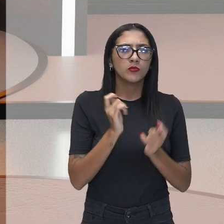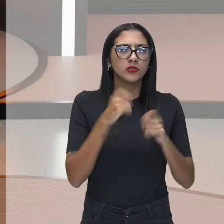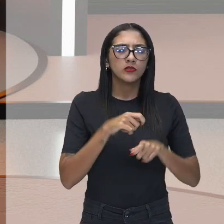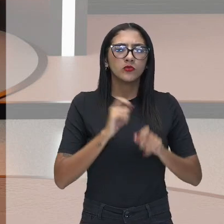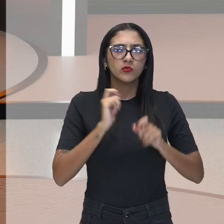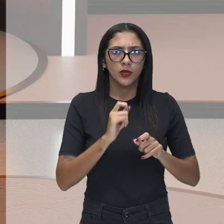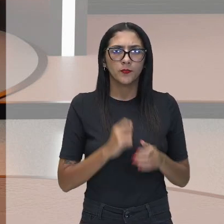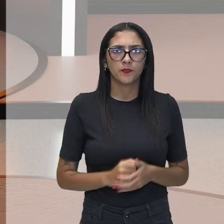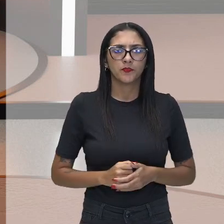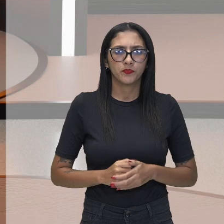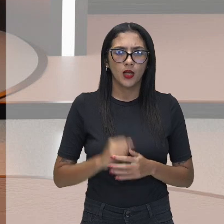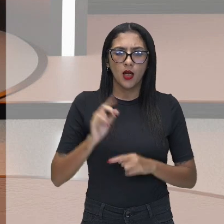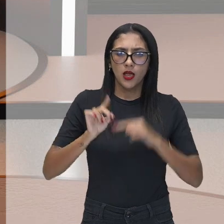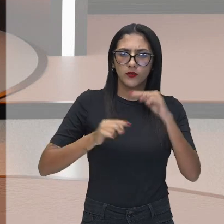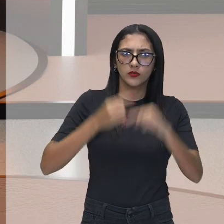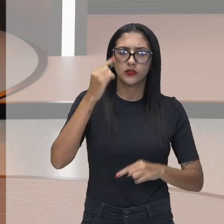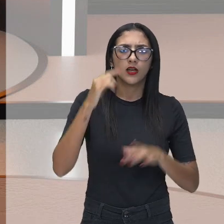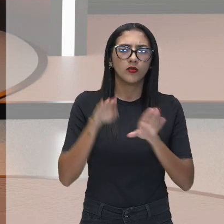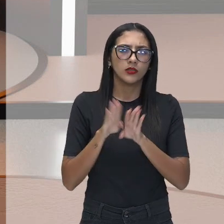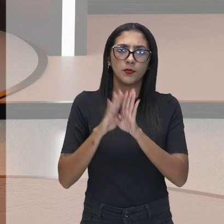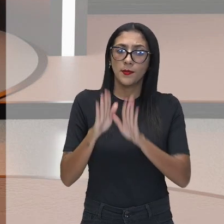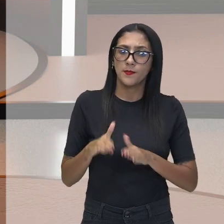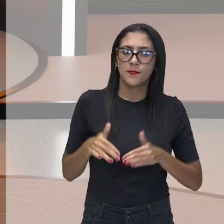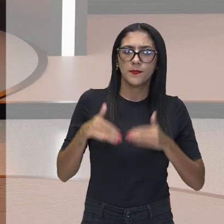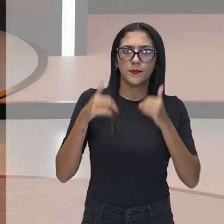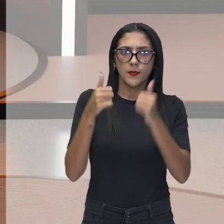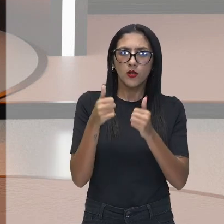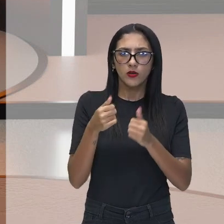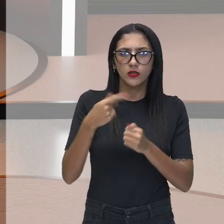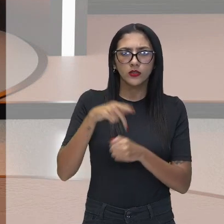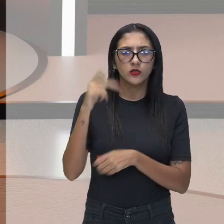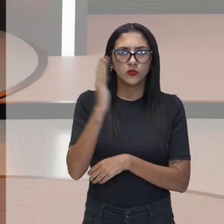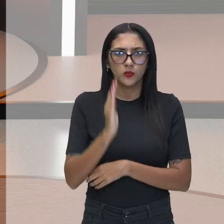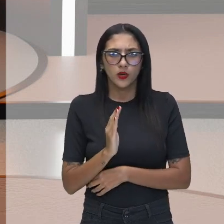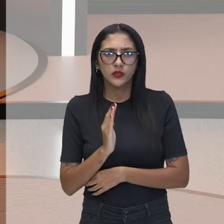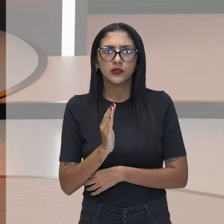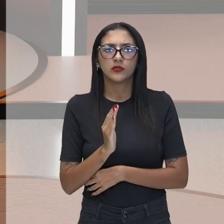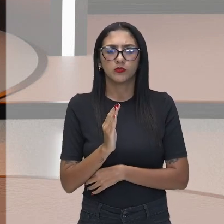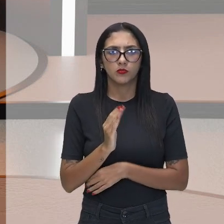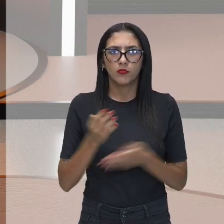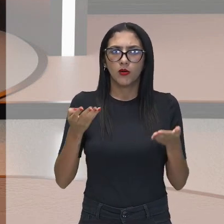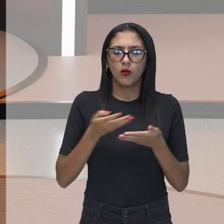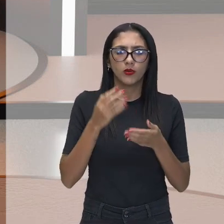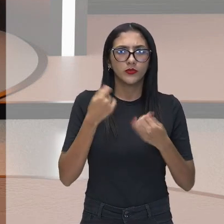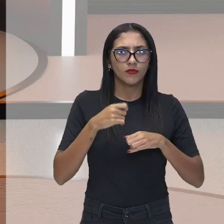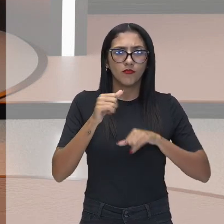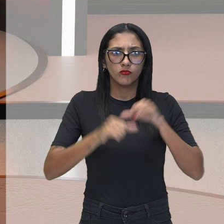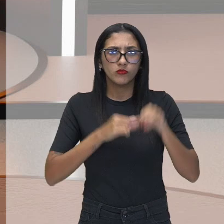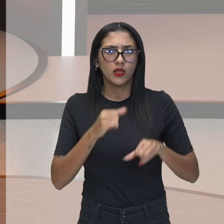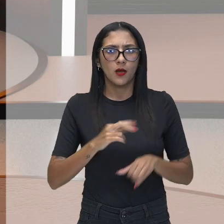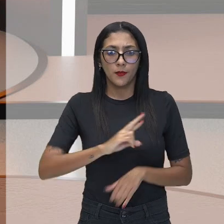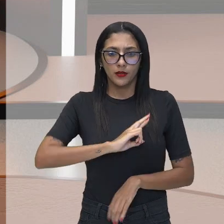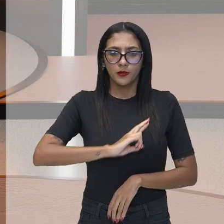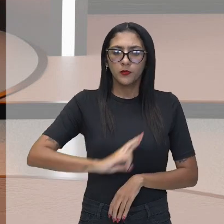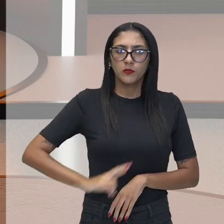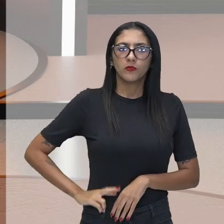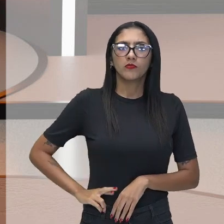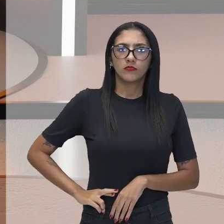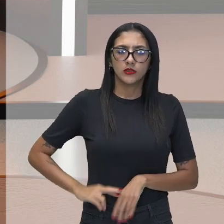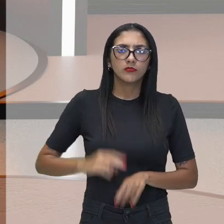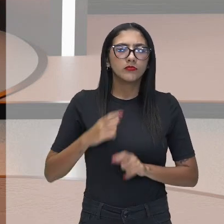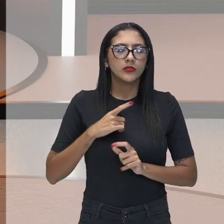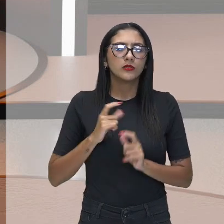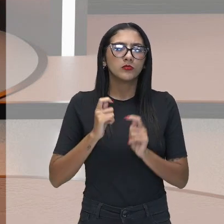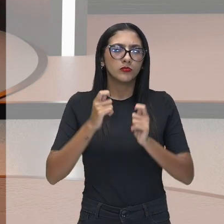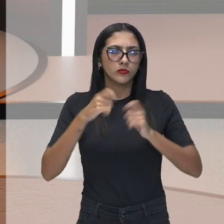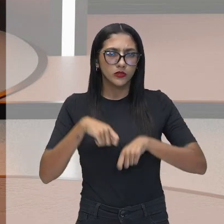modernização do Brasil, por conta de quê? De uma república ditatorial, seria possível fazer que essa